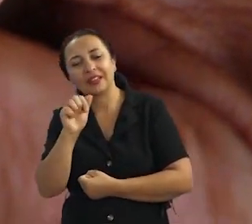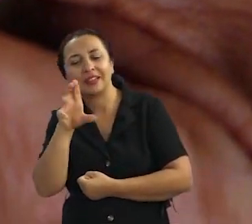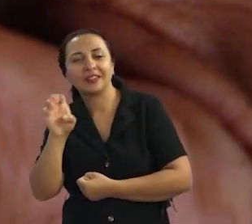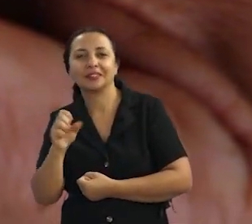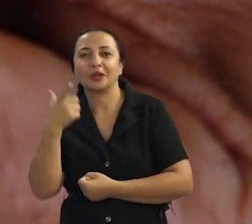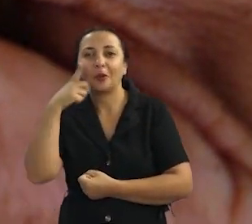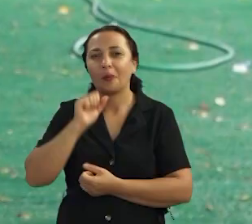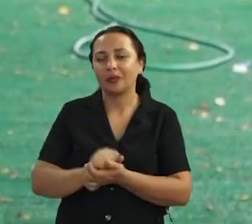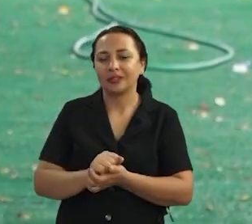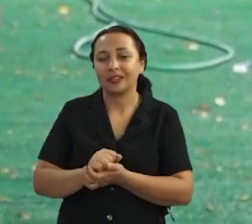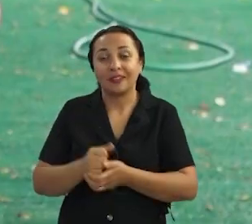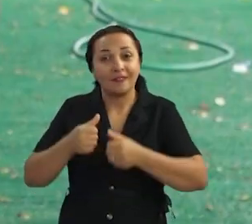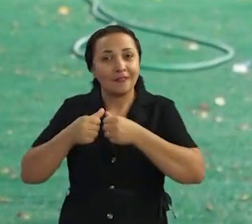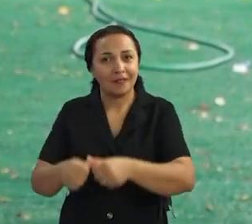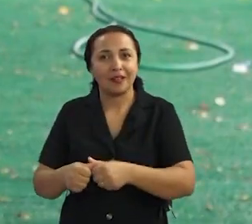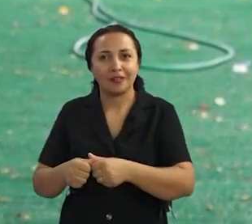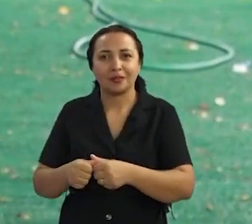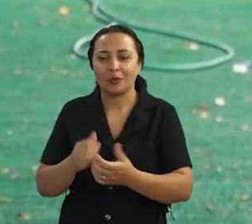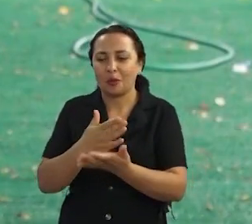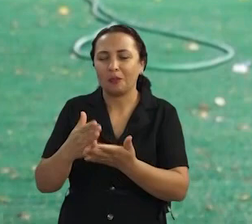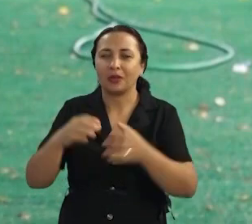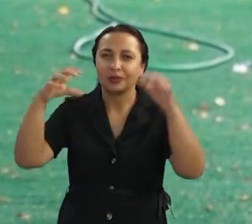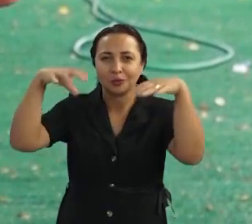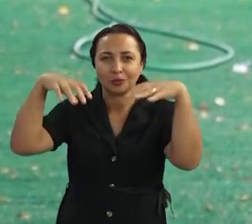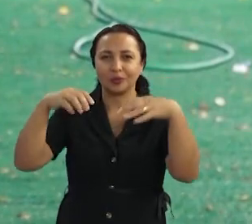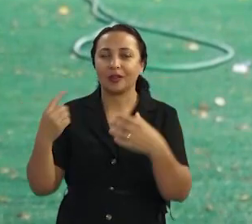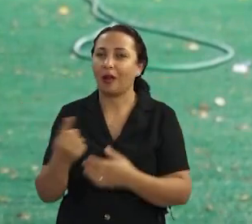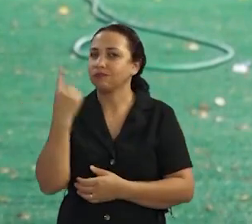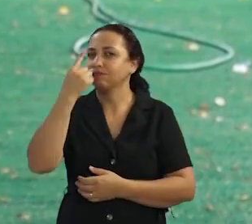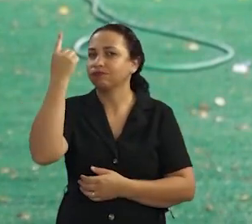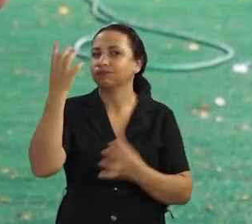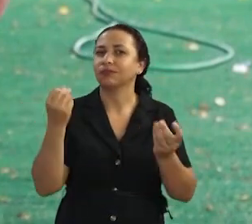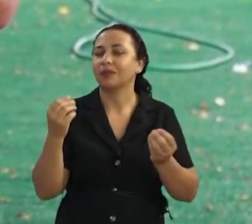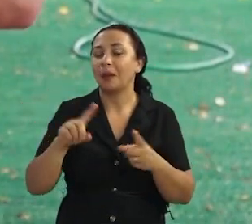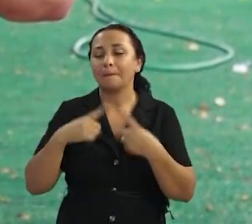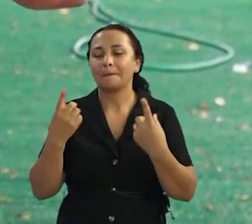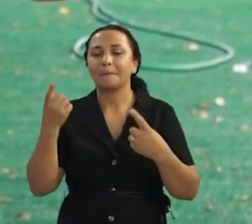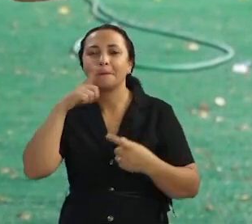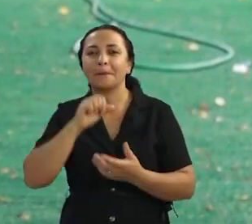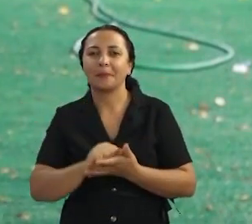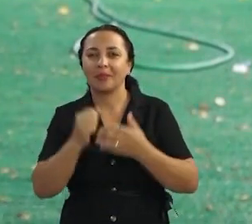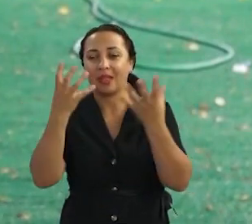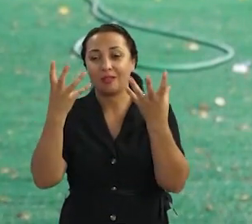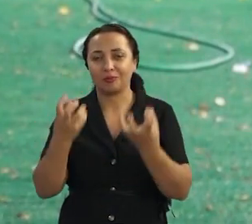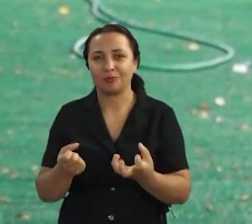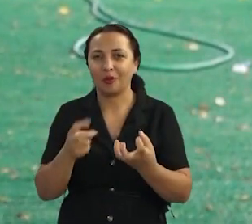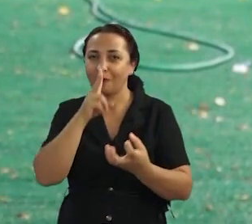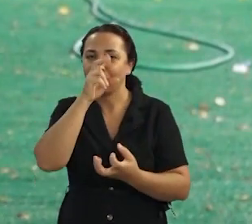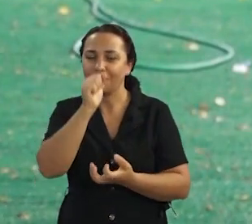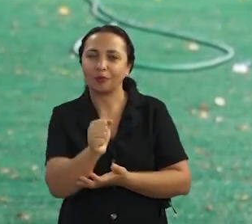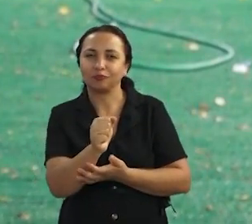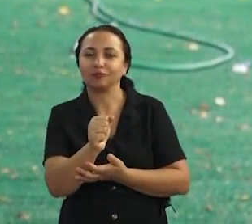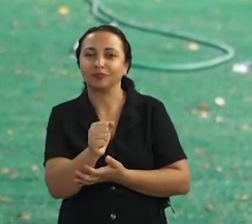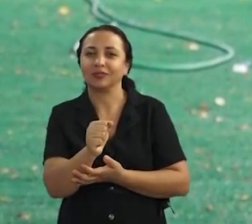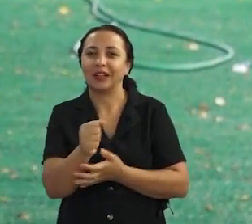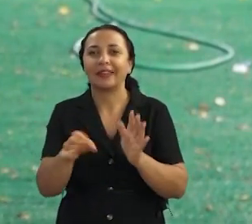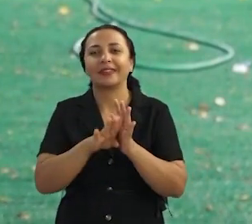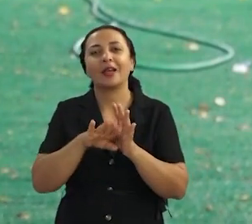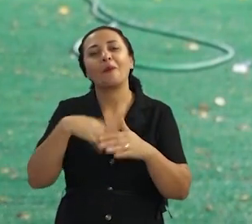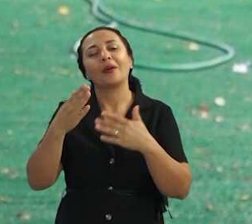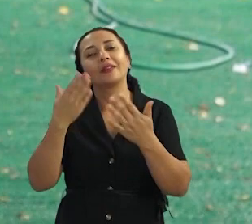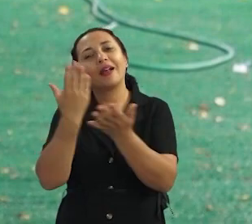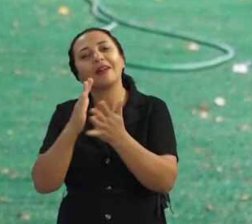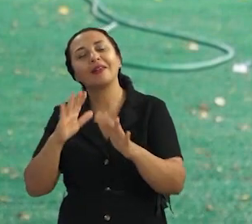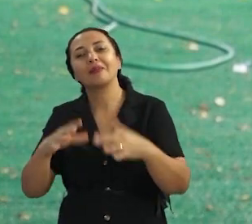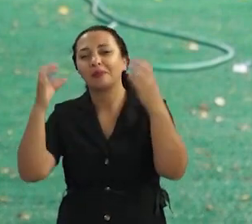consegue resistir no início das chuvas, aumenta muito essa planta, mas ela consegue resistir um tempo depois, quando cessa